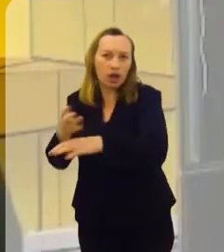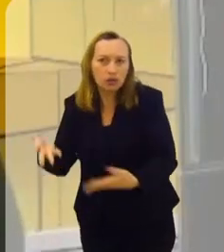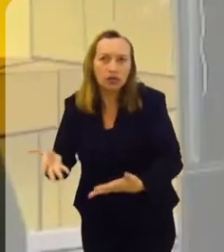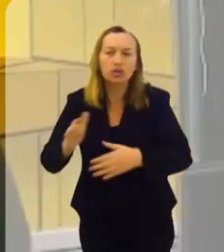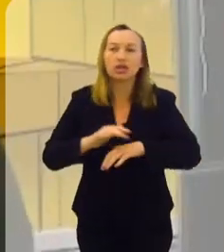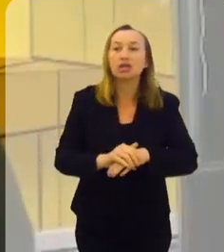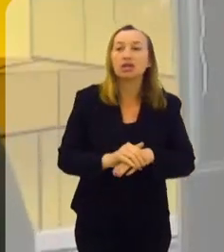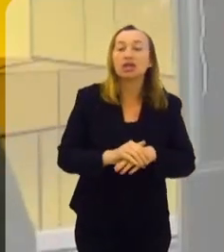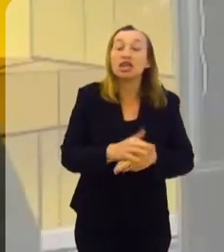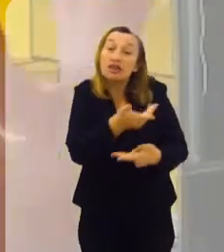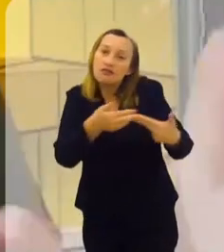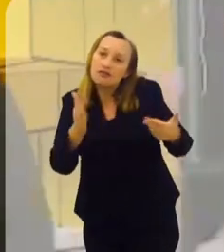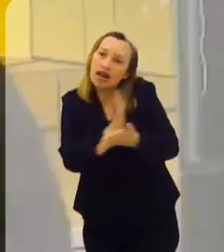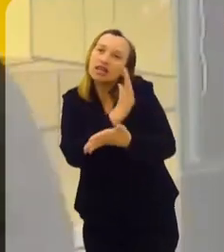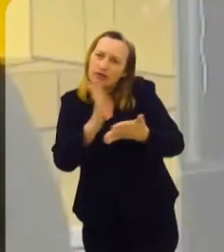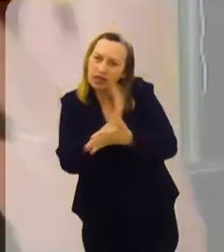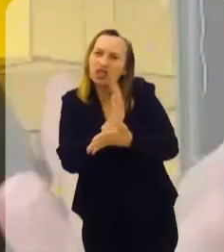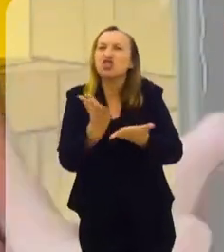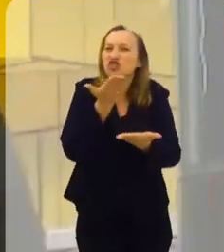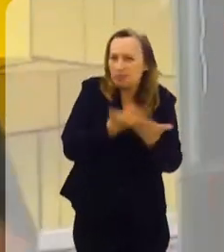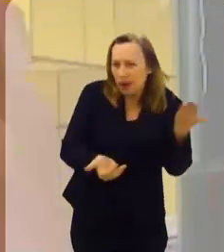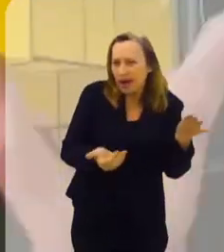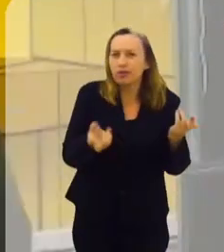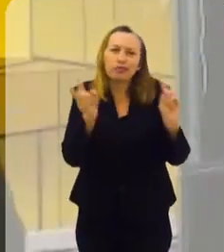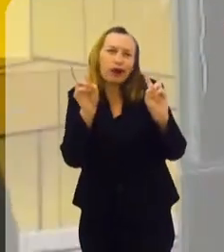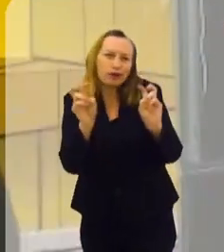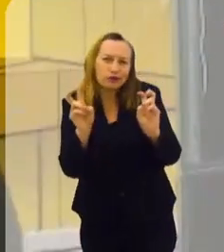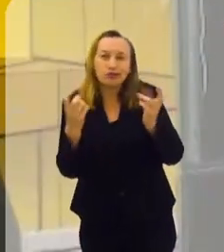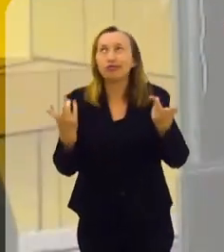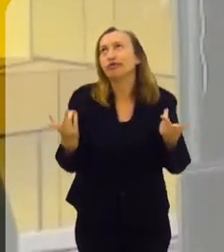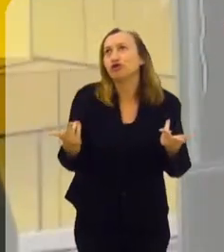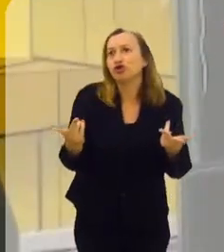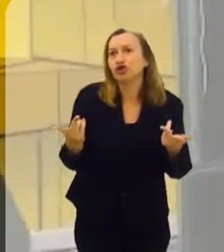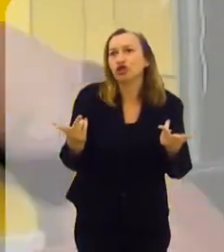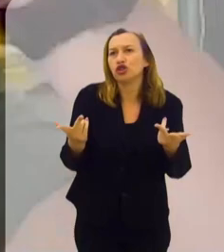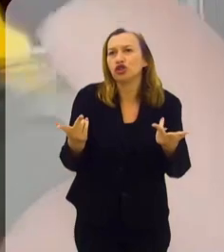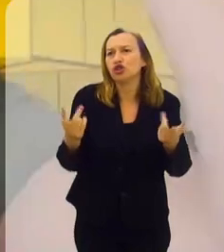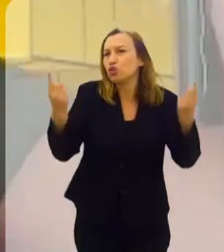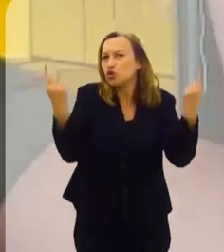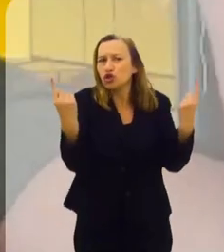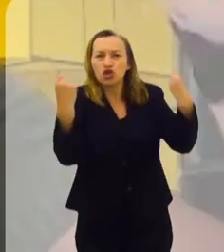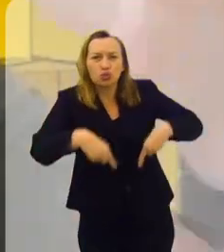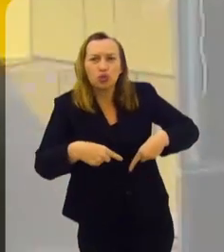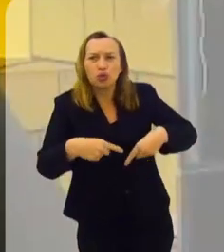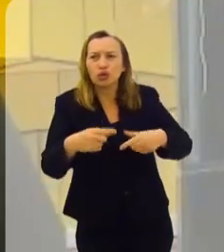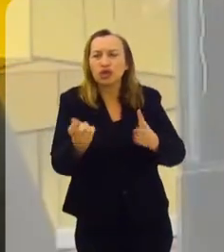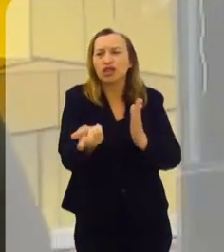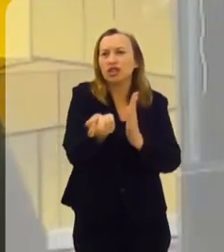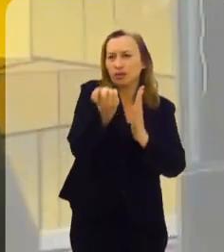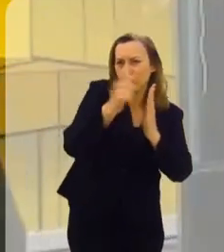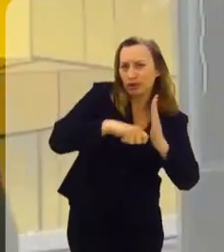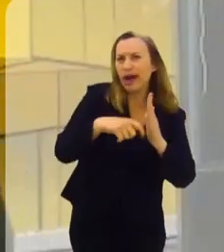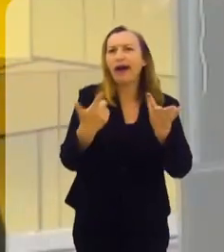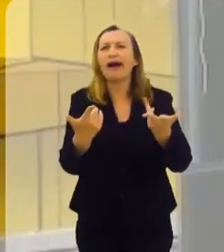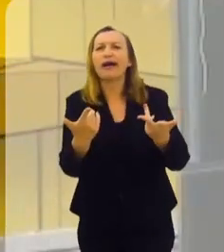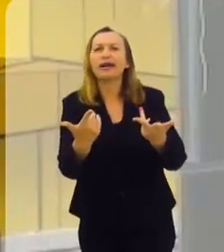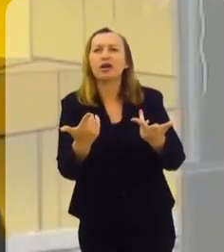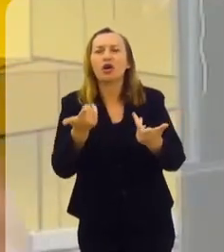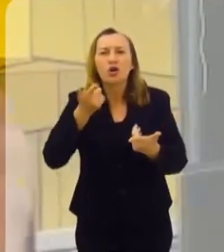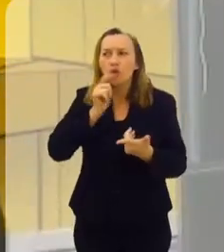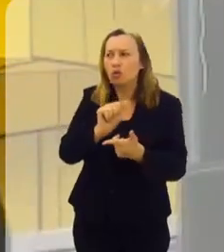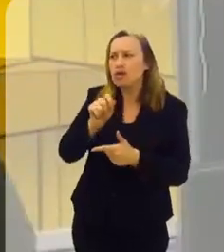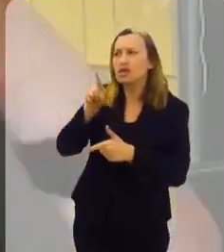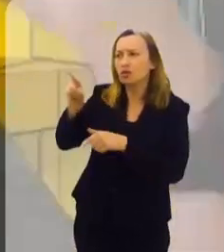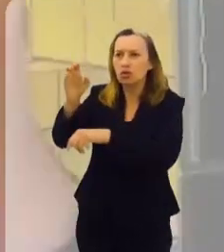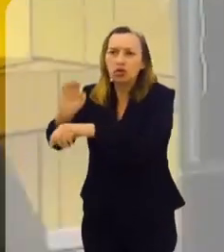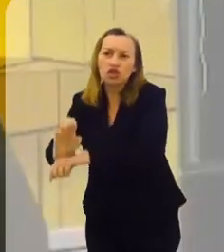estados, que muitas vezes, né, a gente perde por questões de disputa tributária, né? Ali eu